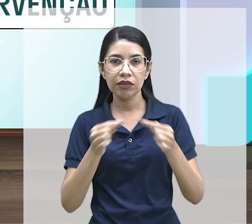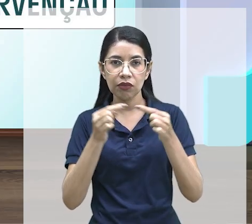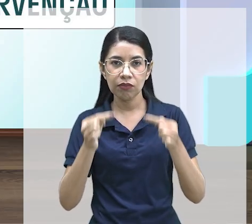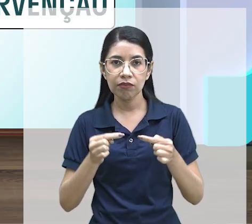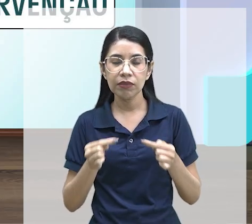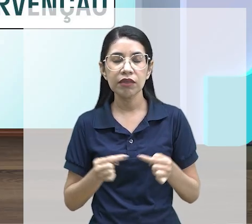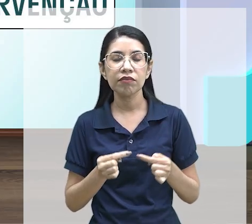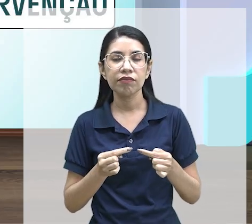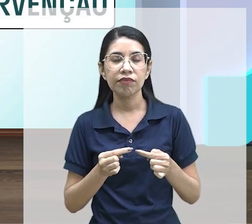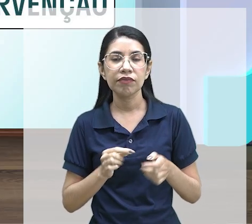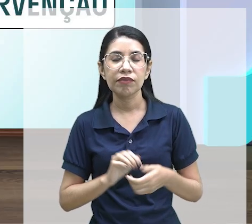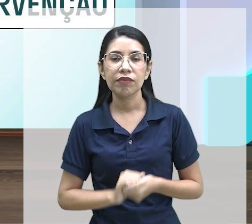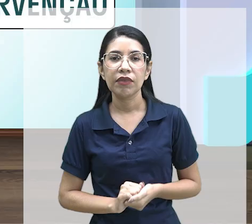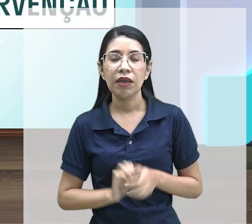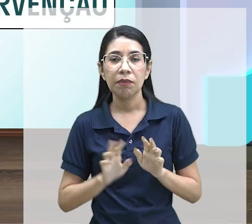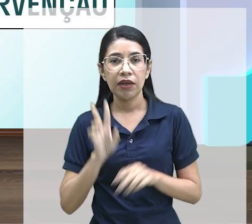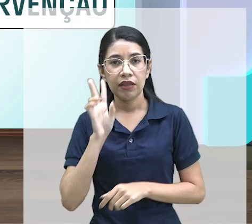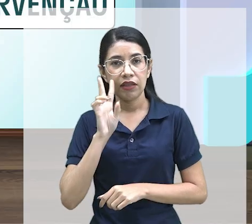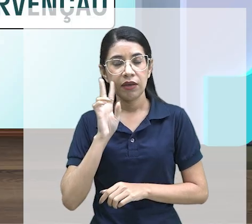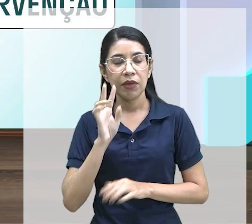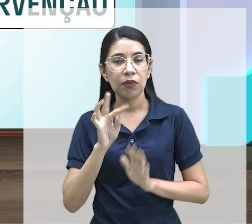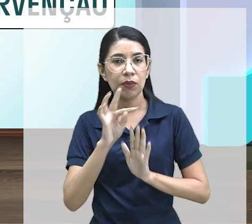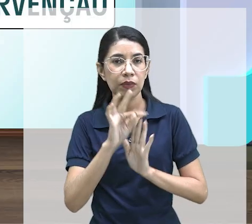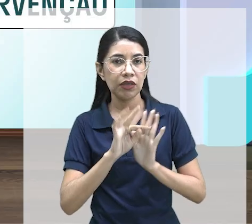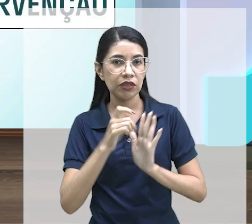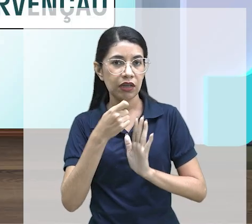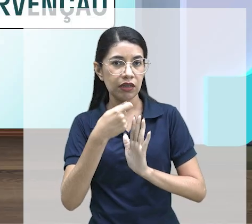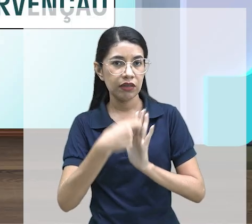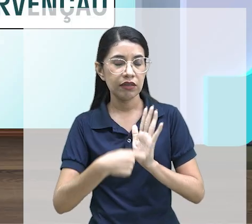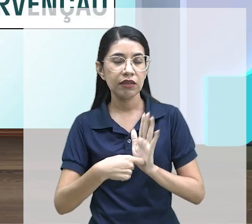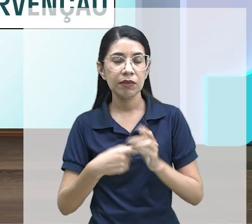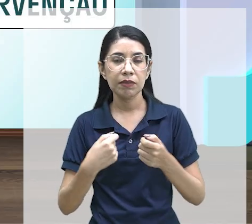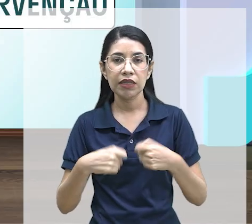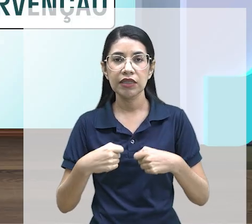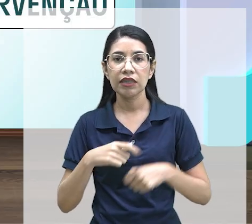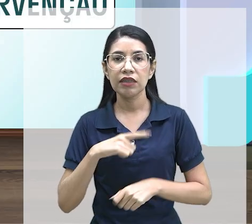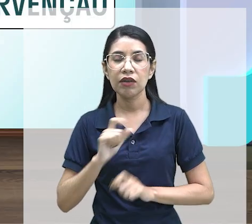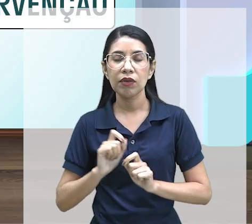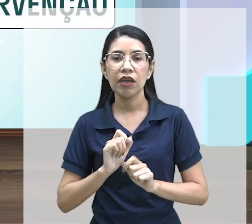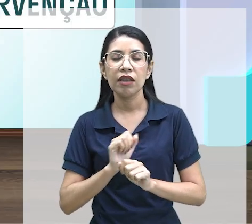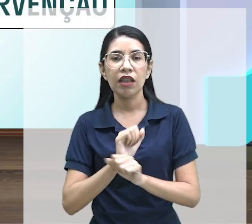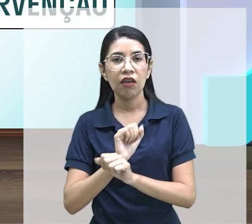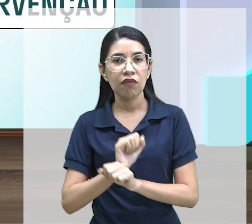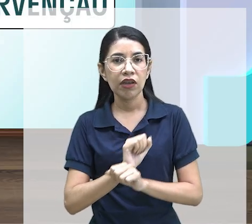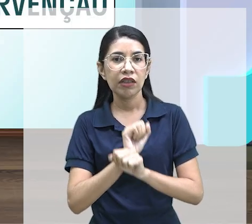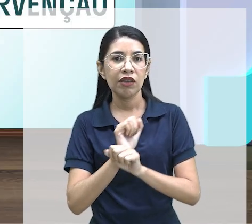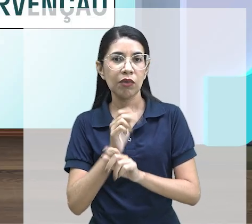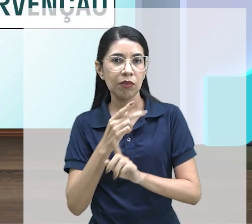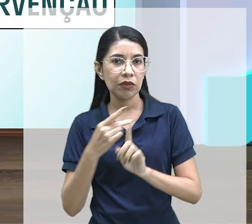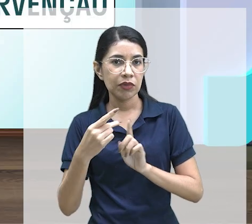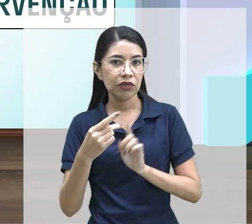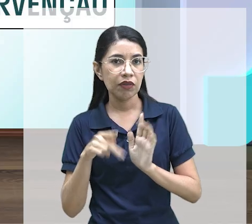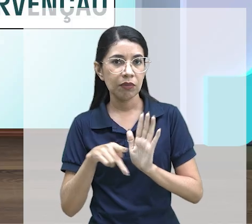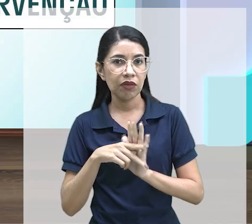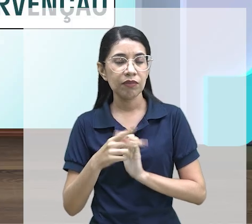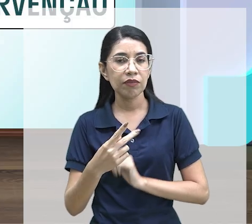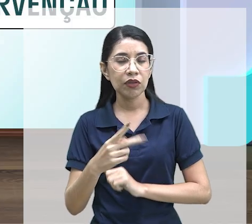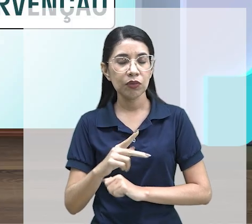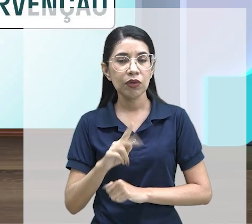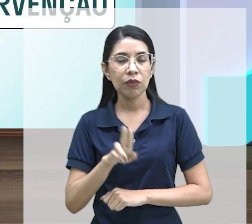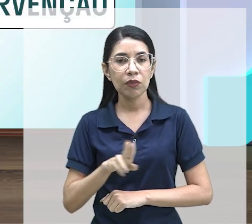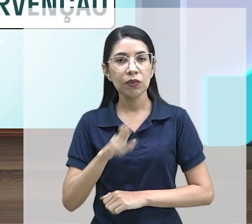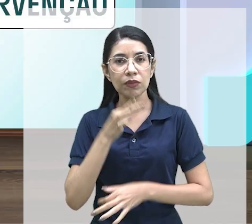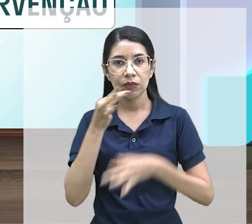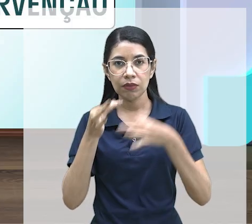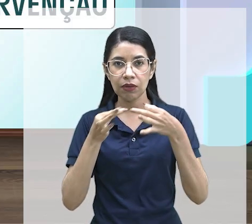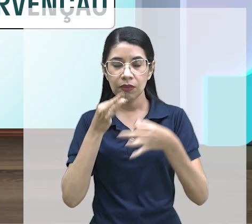encaixam. Lembrem-se, o texto dissertativo argumentativo ele exige que você defenda um ponto de vista com